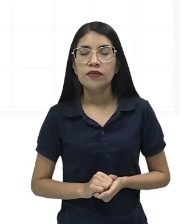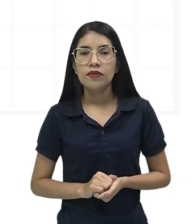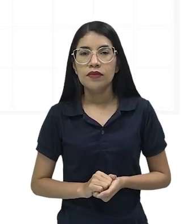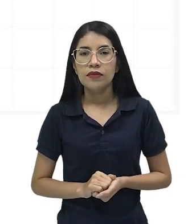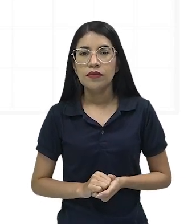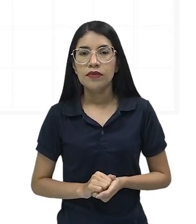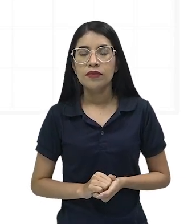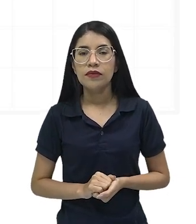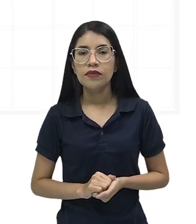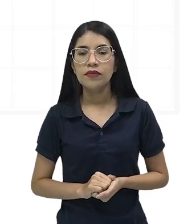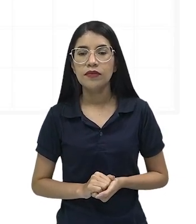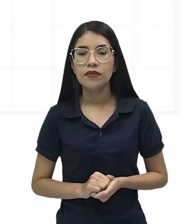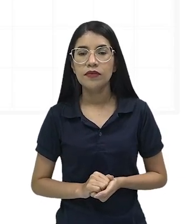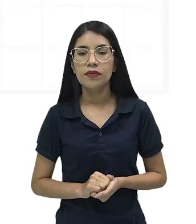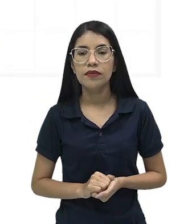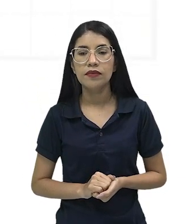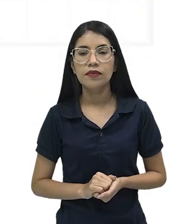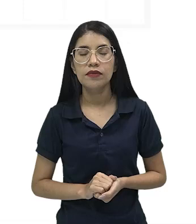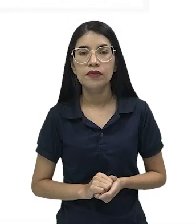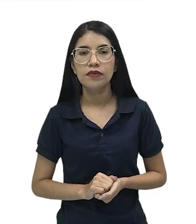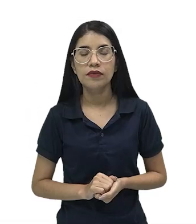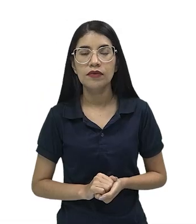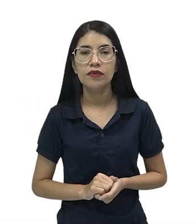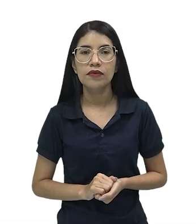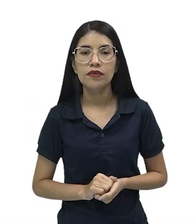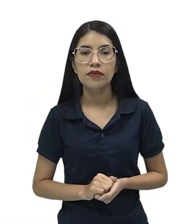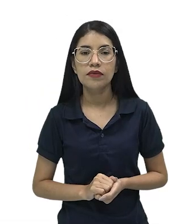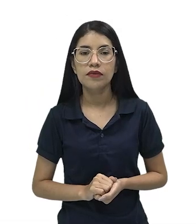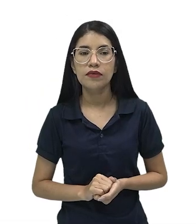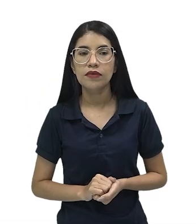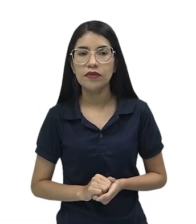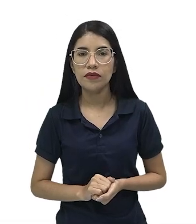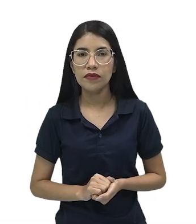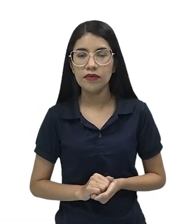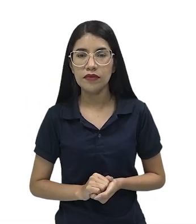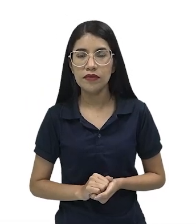Então, portanto, ó,